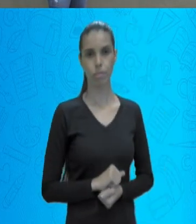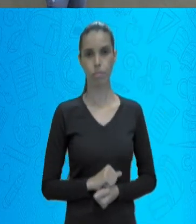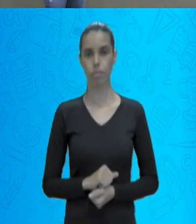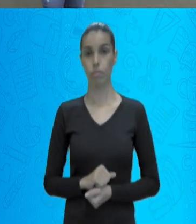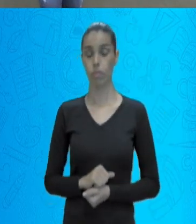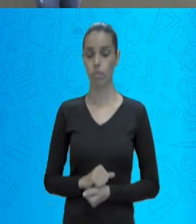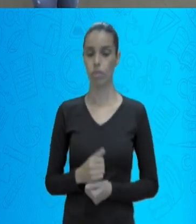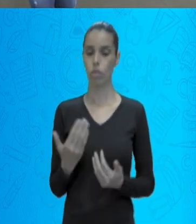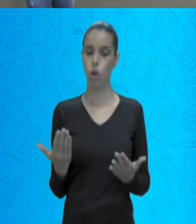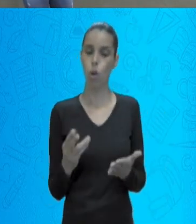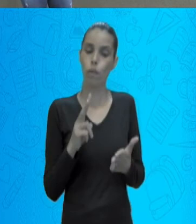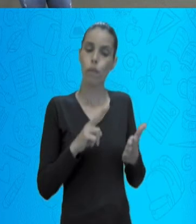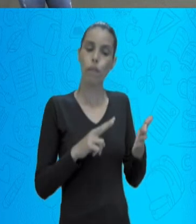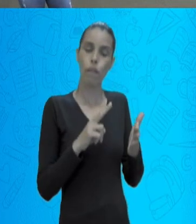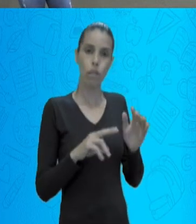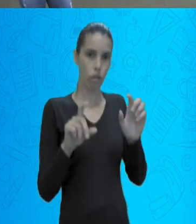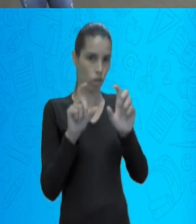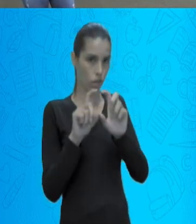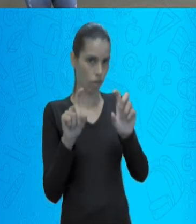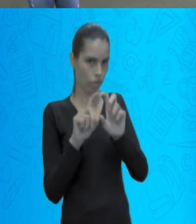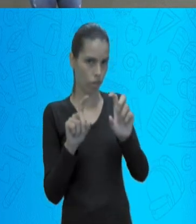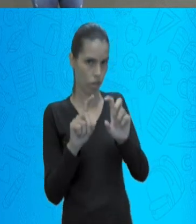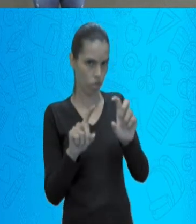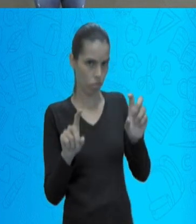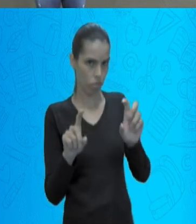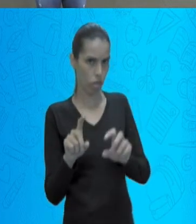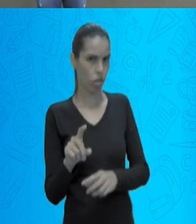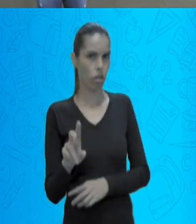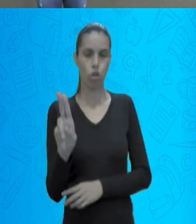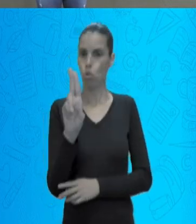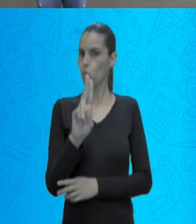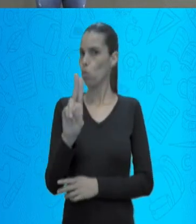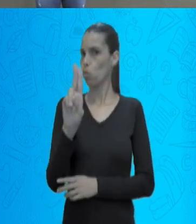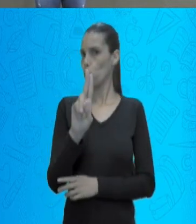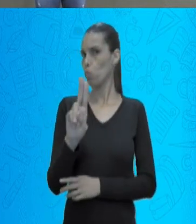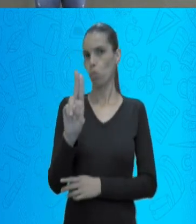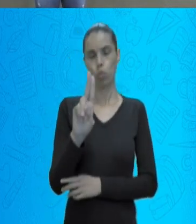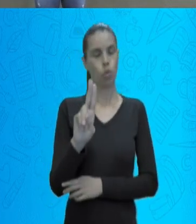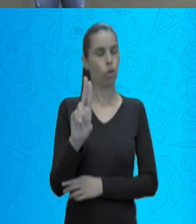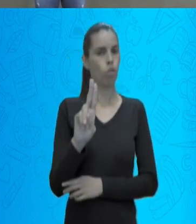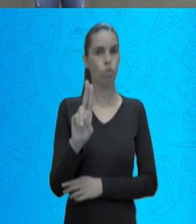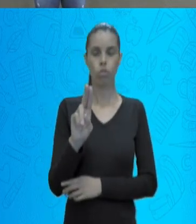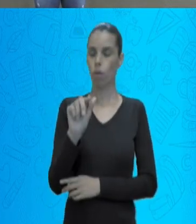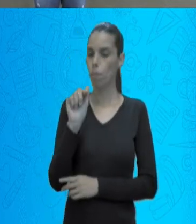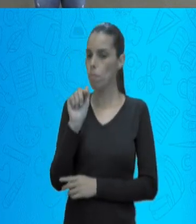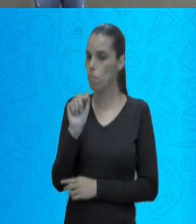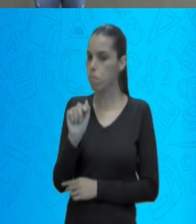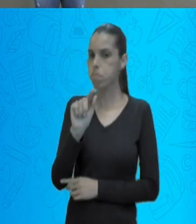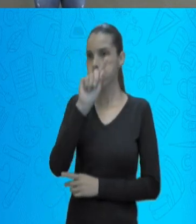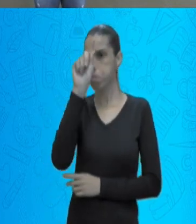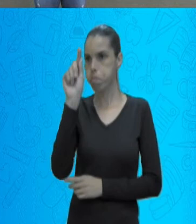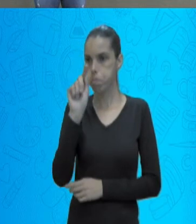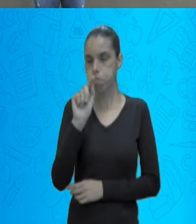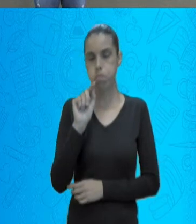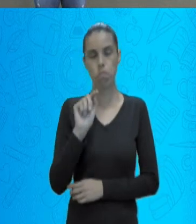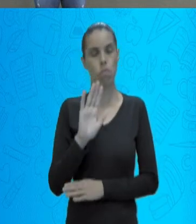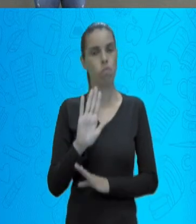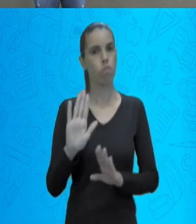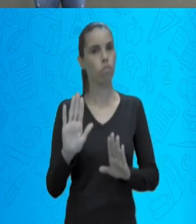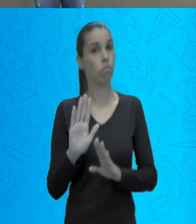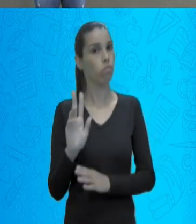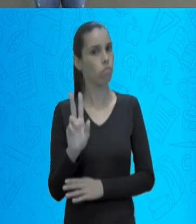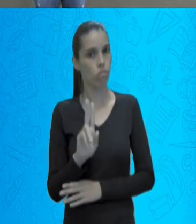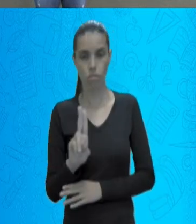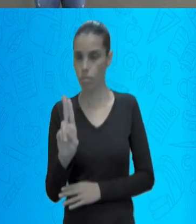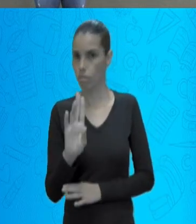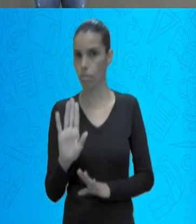Eu vou ler a frase sem o ponto de interrogação e depois com o ponto de interrogação. Aí nós vamos